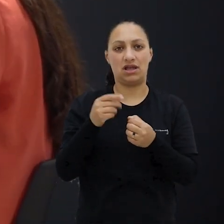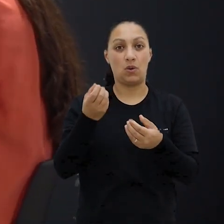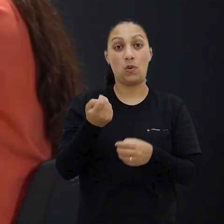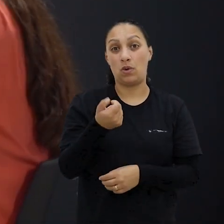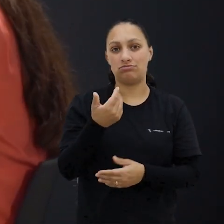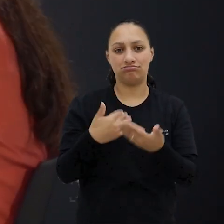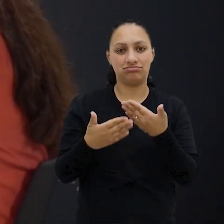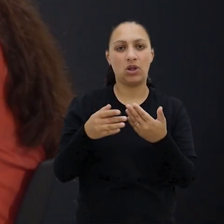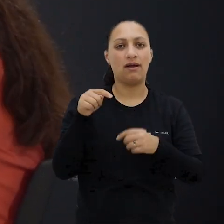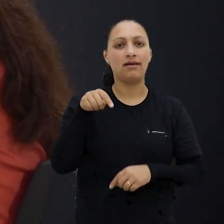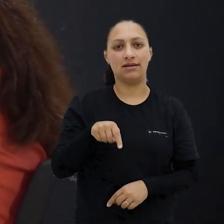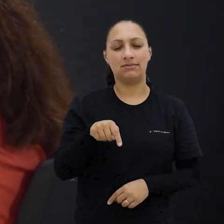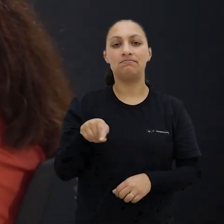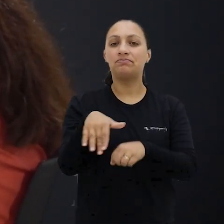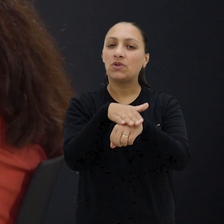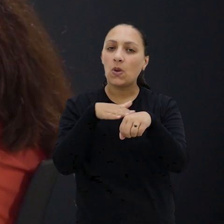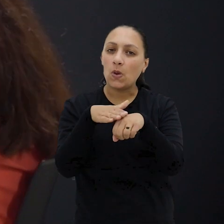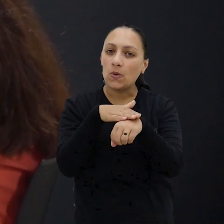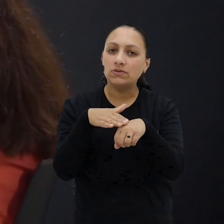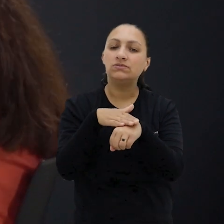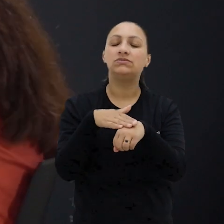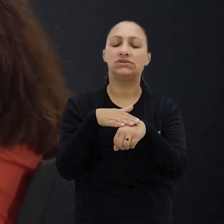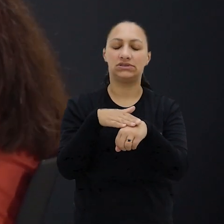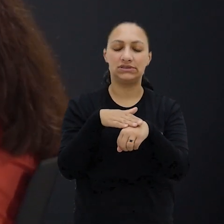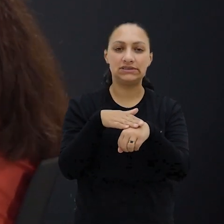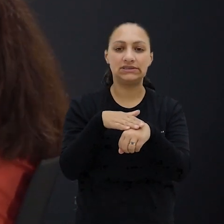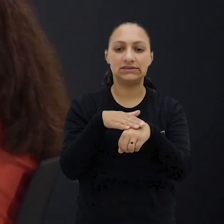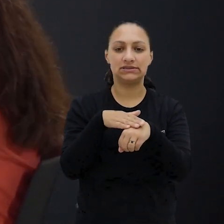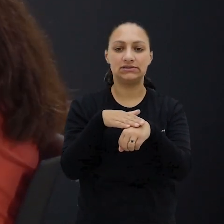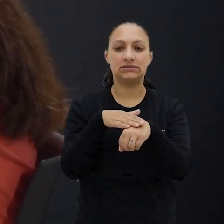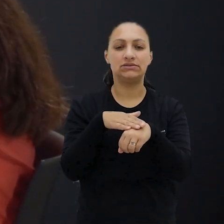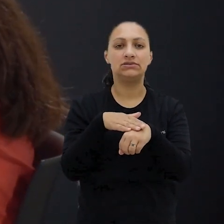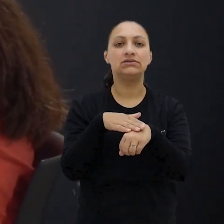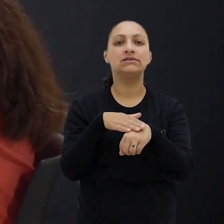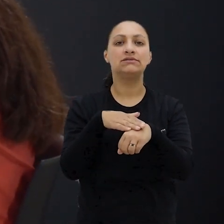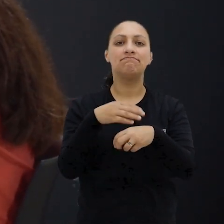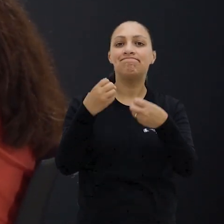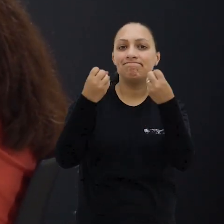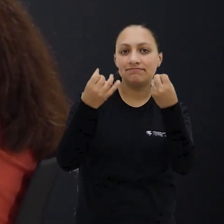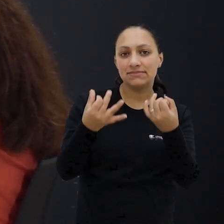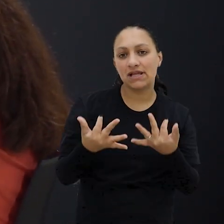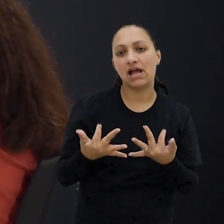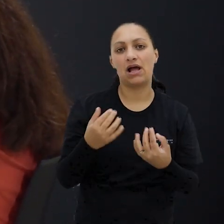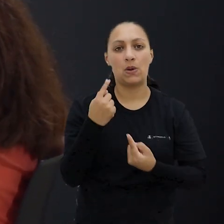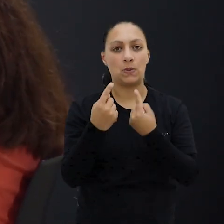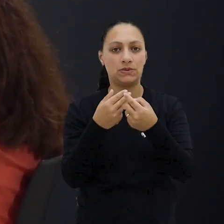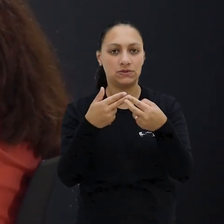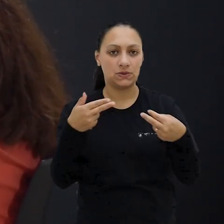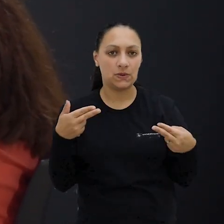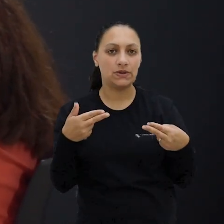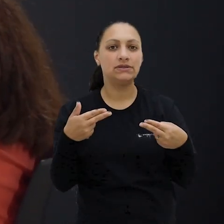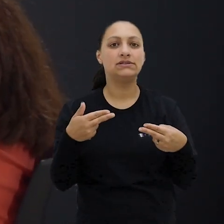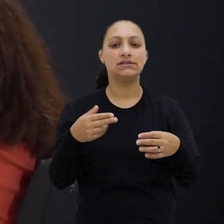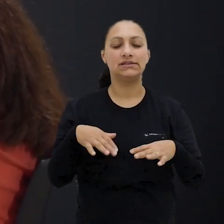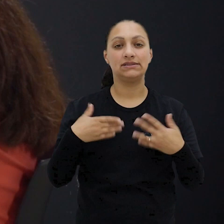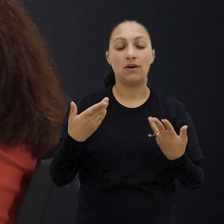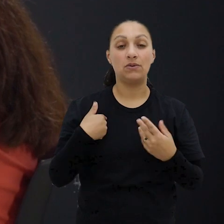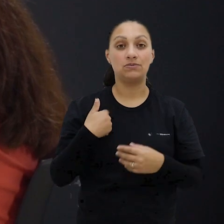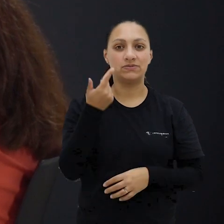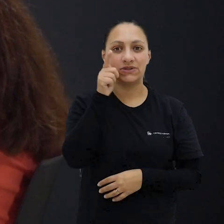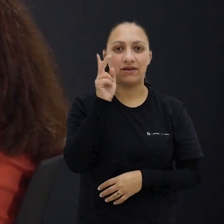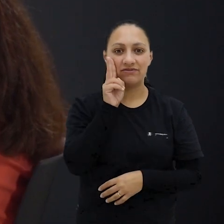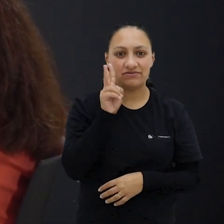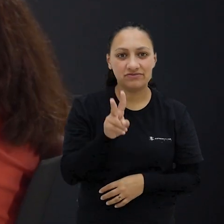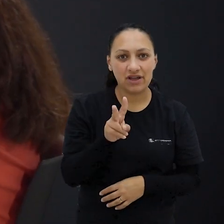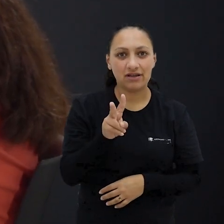aqui. Então, assim, conversar, né, devagar sobre algumas coisas. Então, são perfis que agora a gente